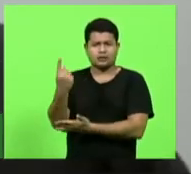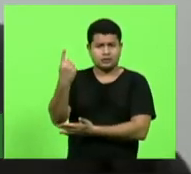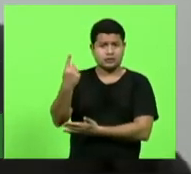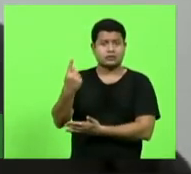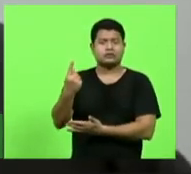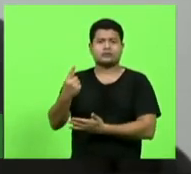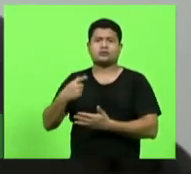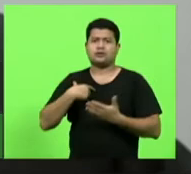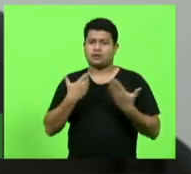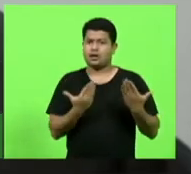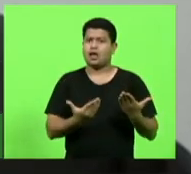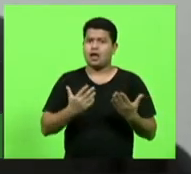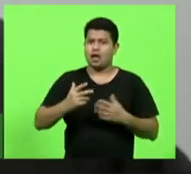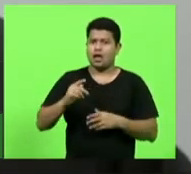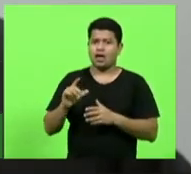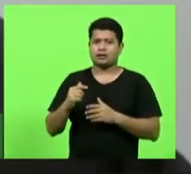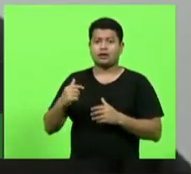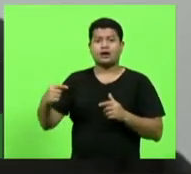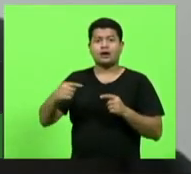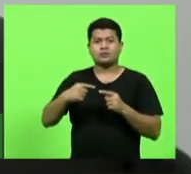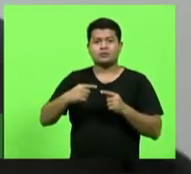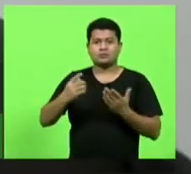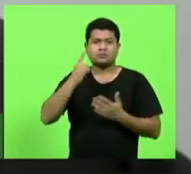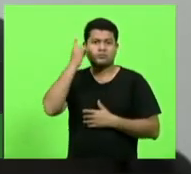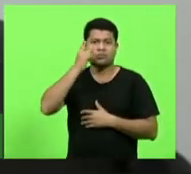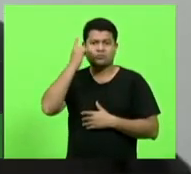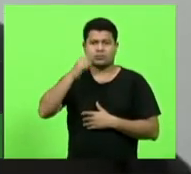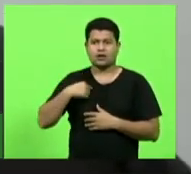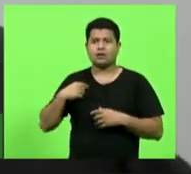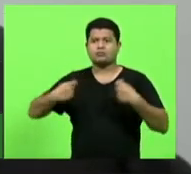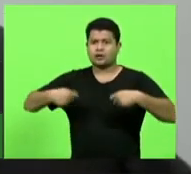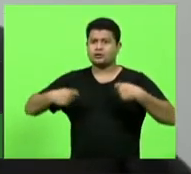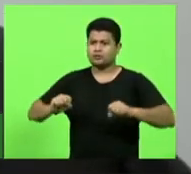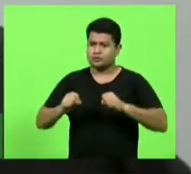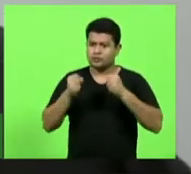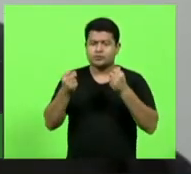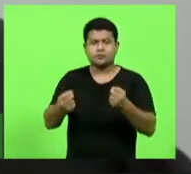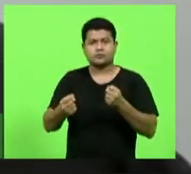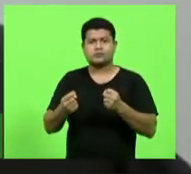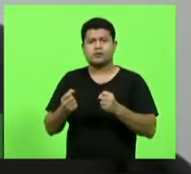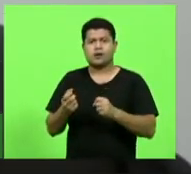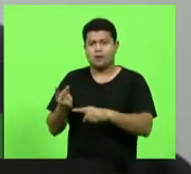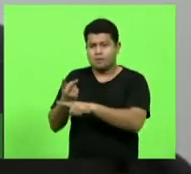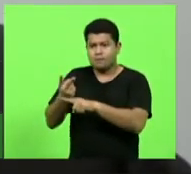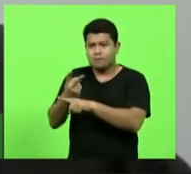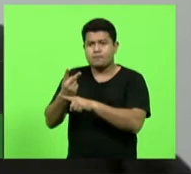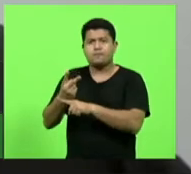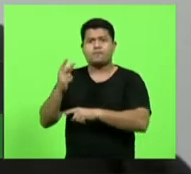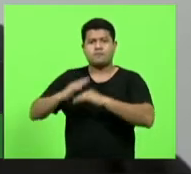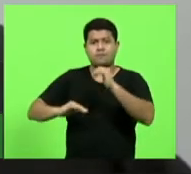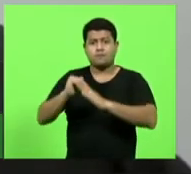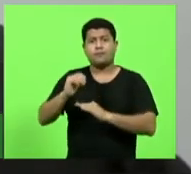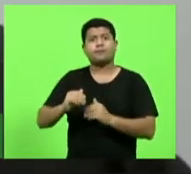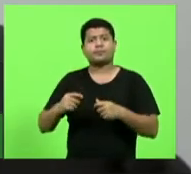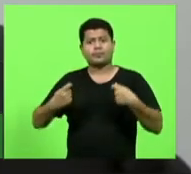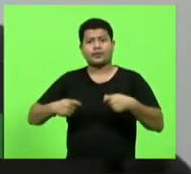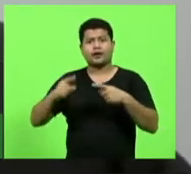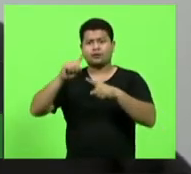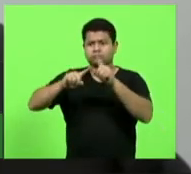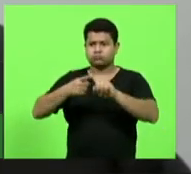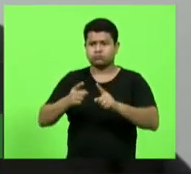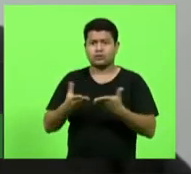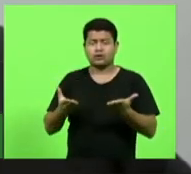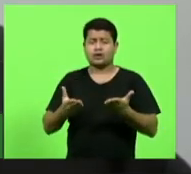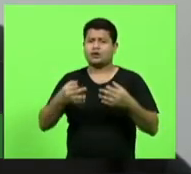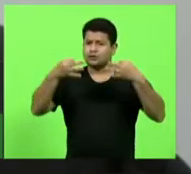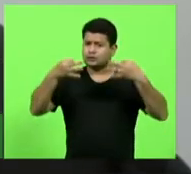montar e instrumentalizar a sua ação como um deputado. E nada mais justo que abrir essa